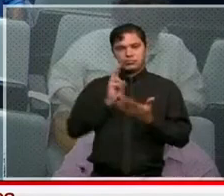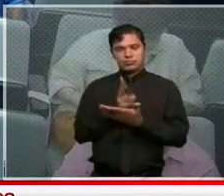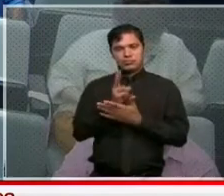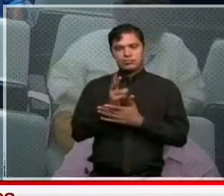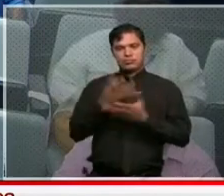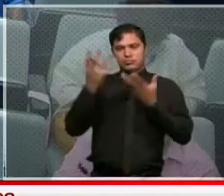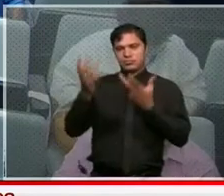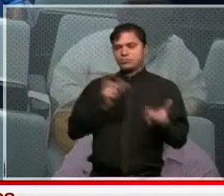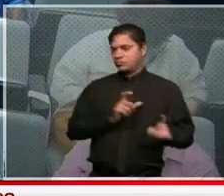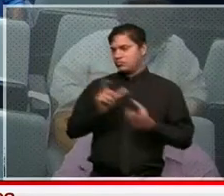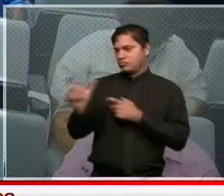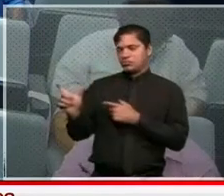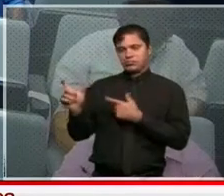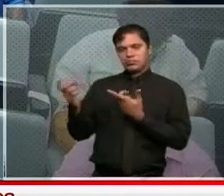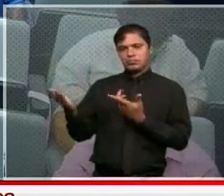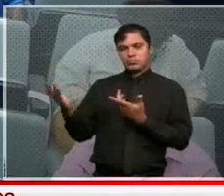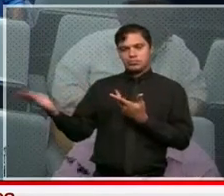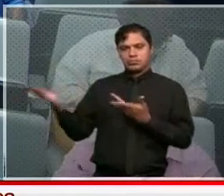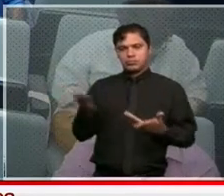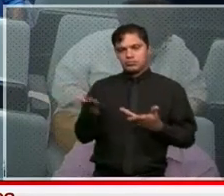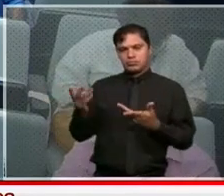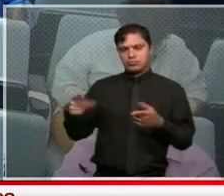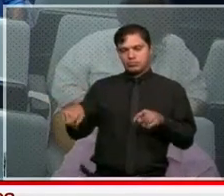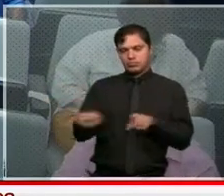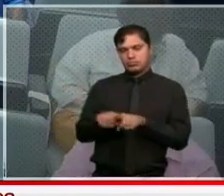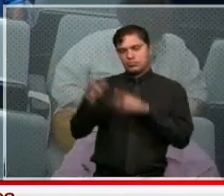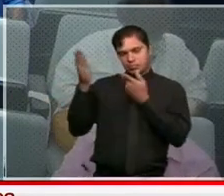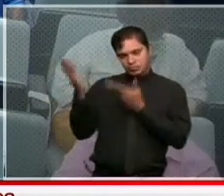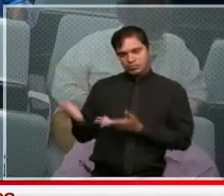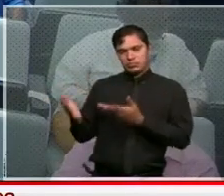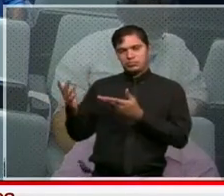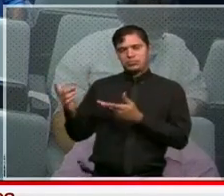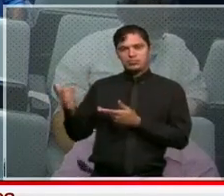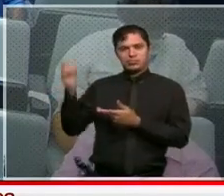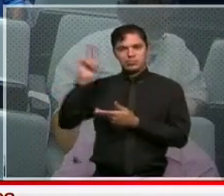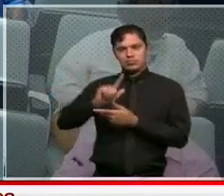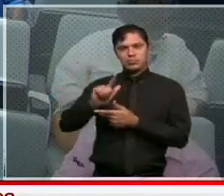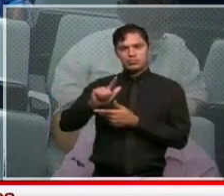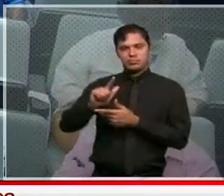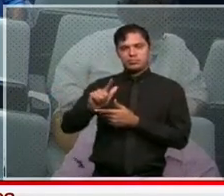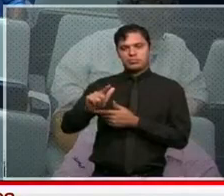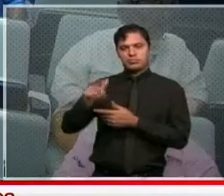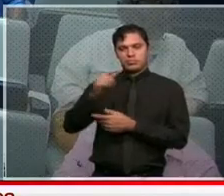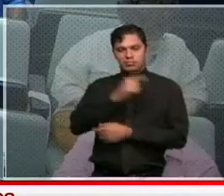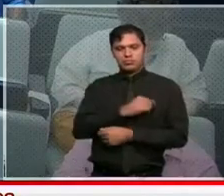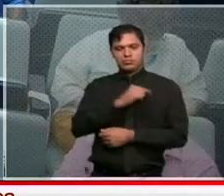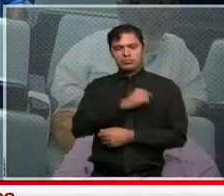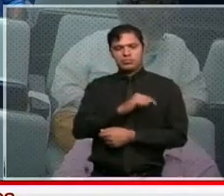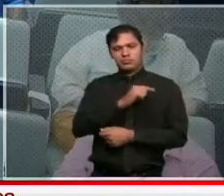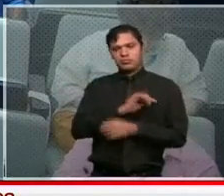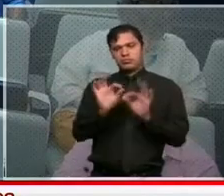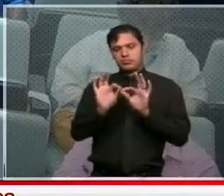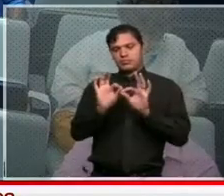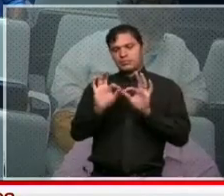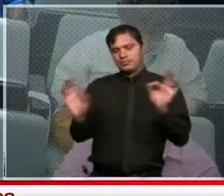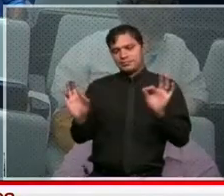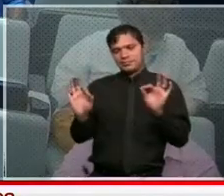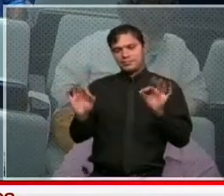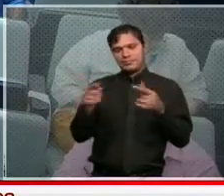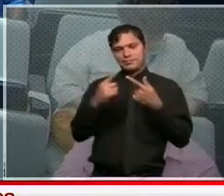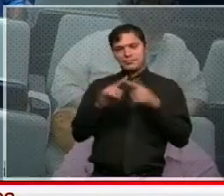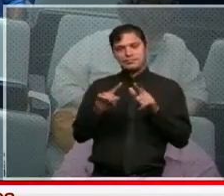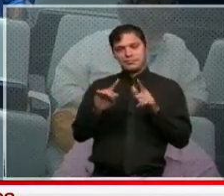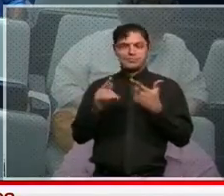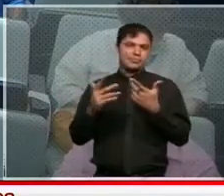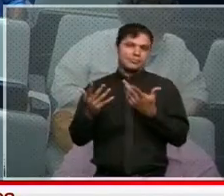queria lhe convidar para esse senhor mesmo para receber uma singela Homenagem mais